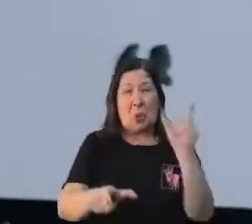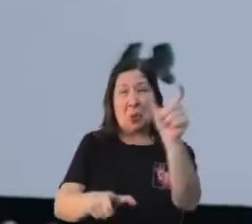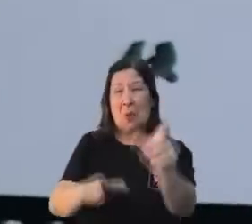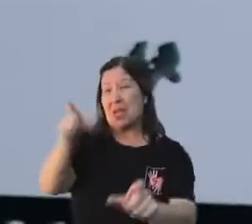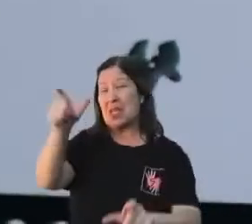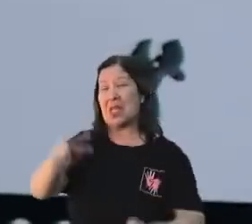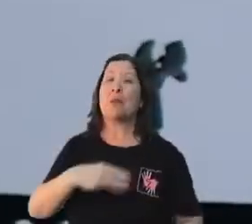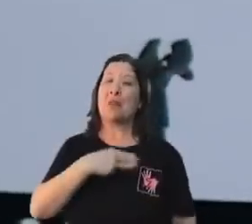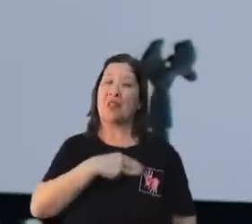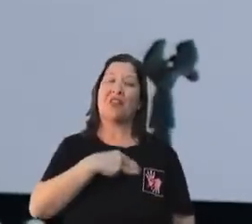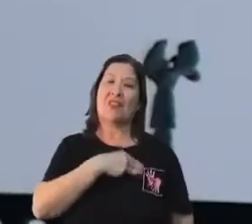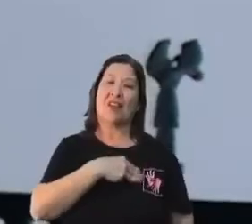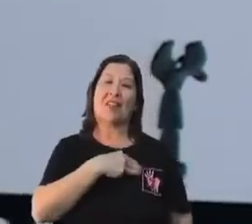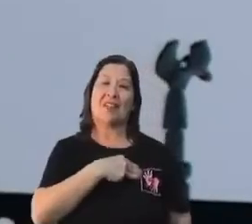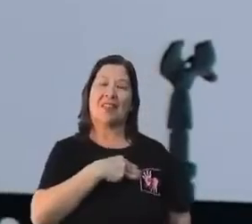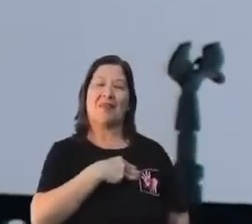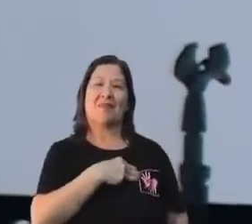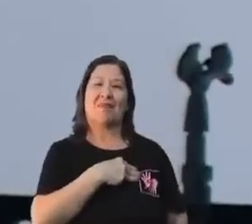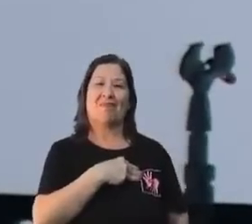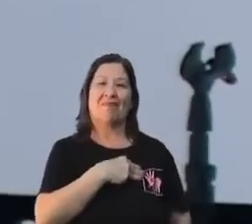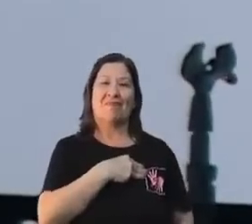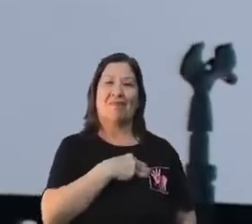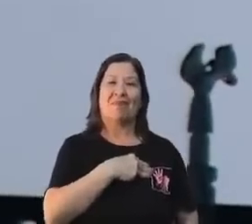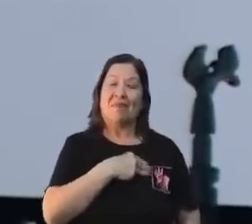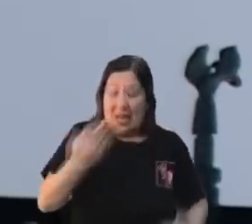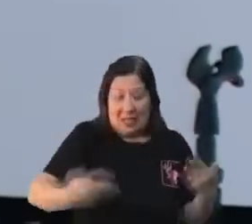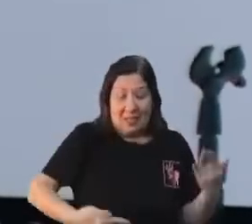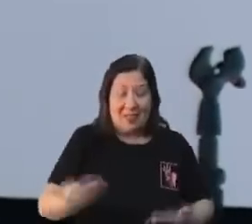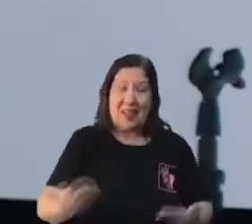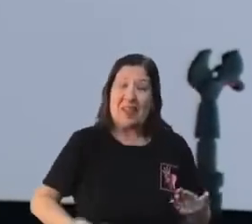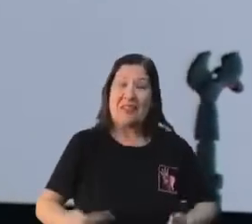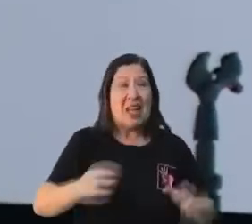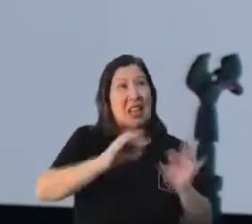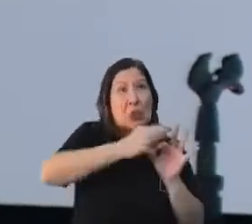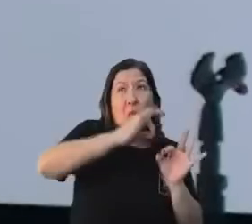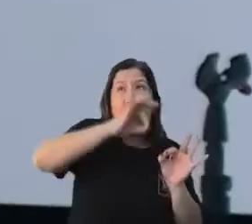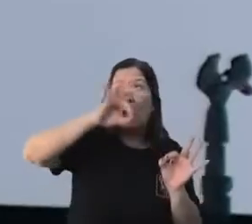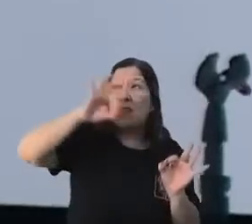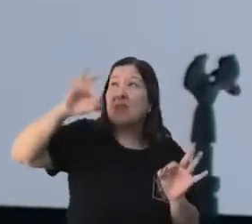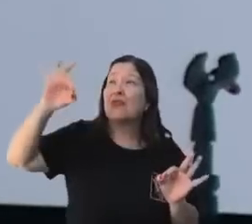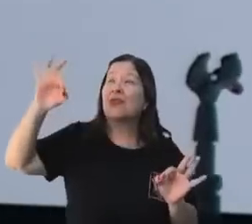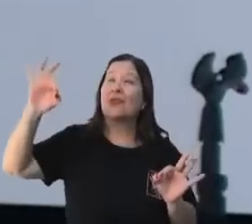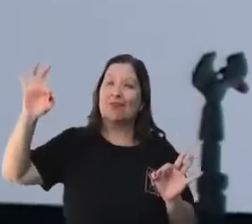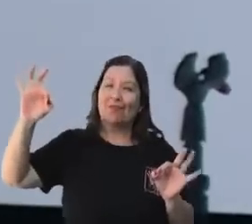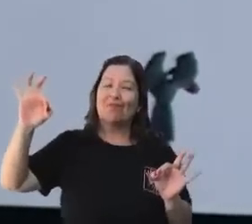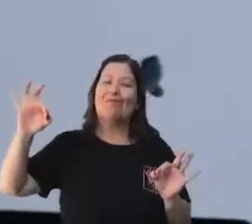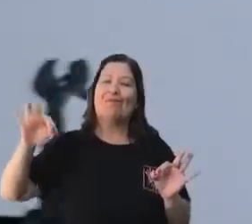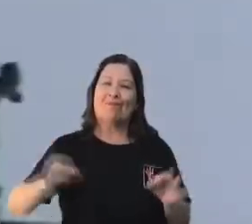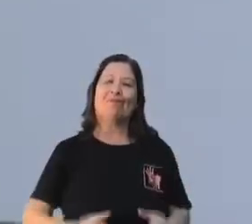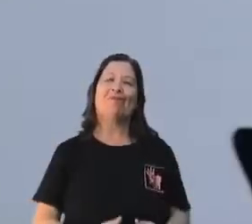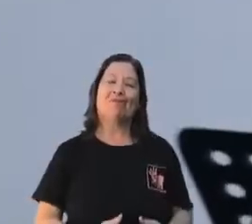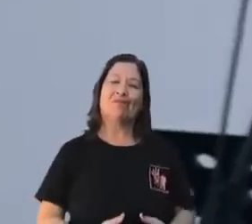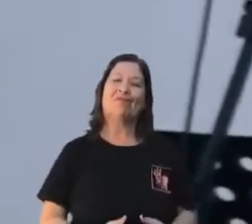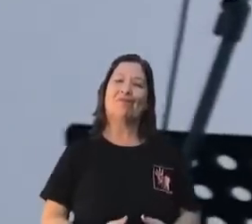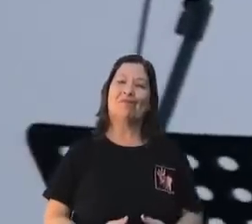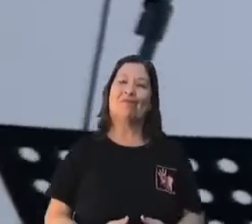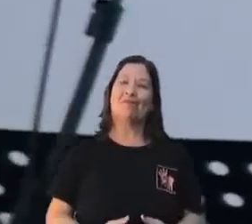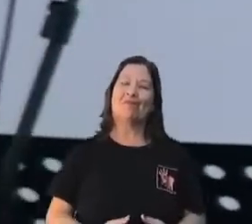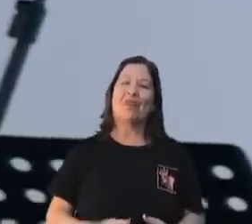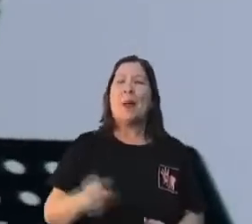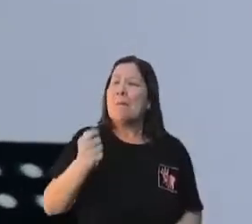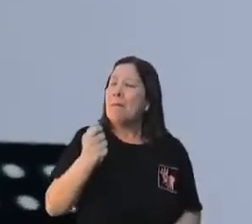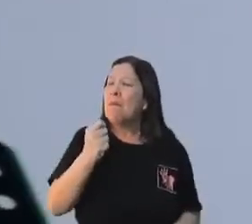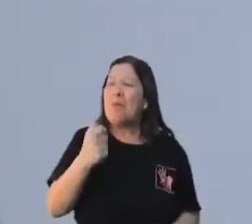comprar a passagem de ida para os povos mais longínquos da terra, para dedicar o resto dos seus dias para